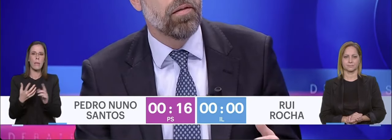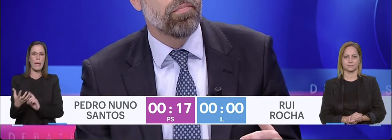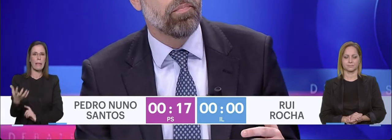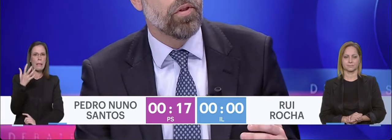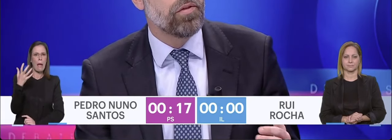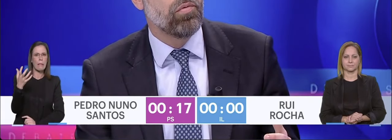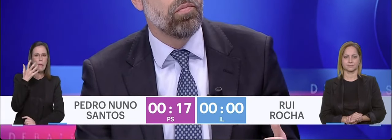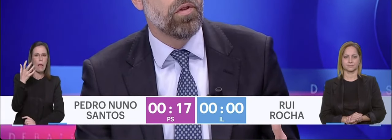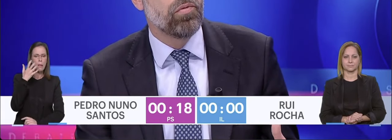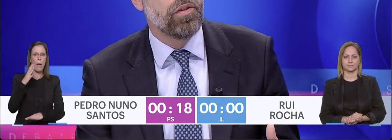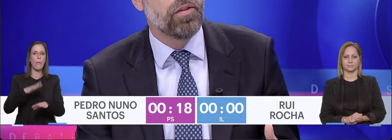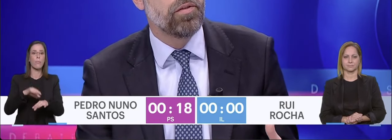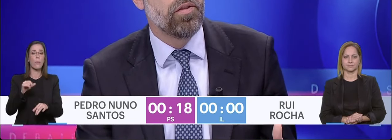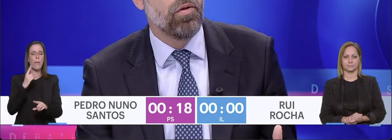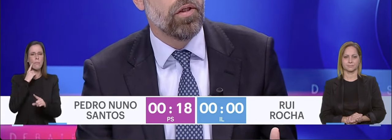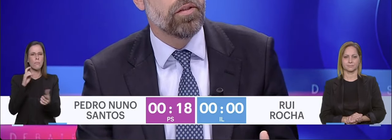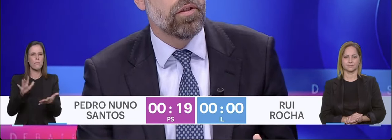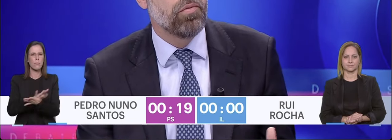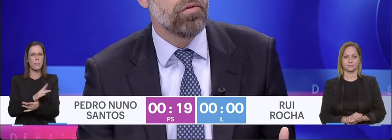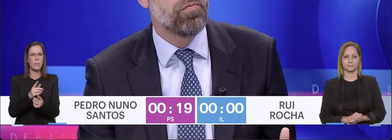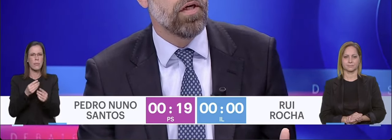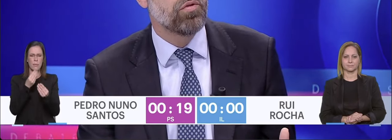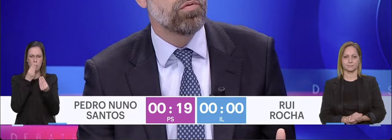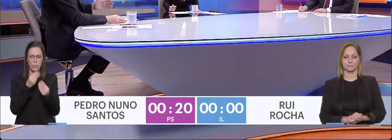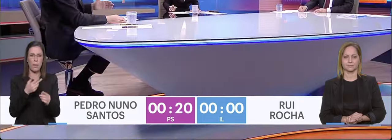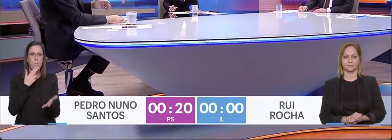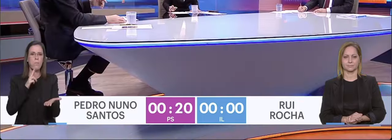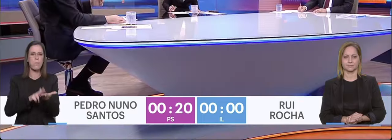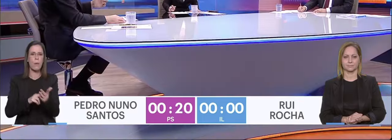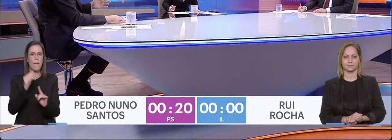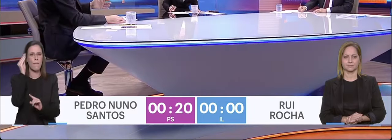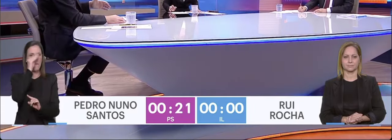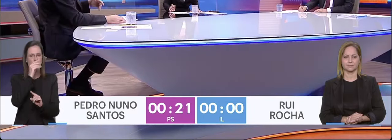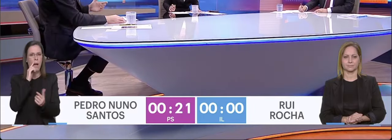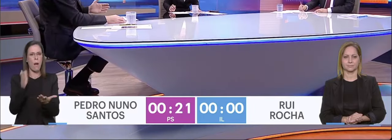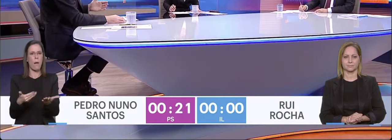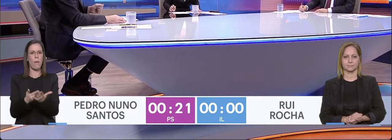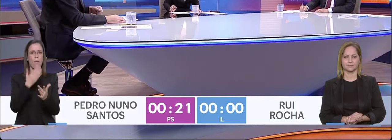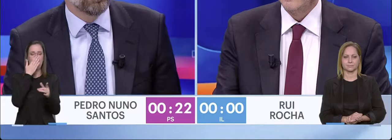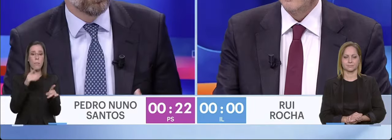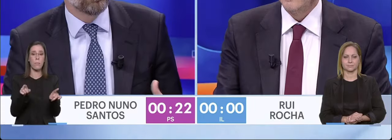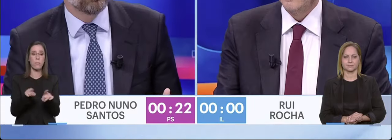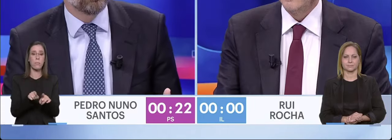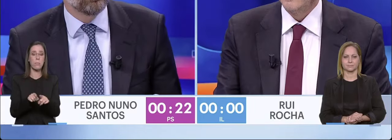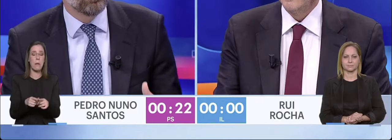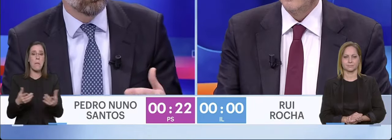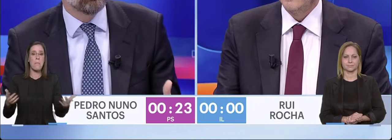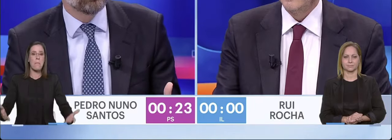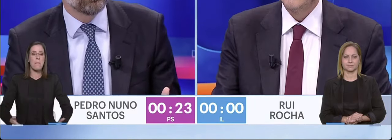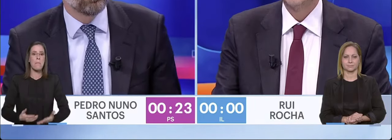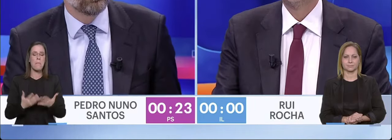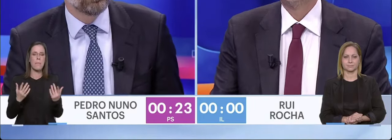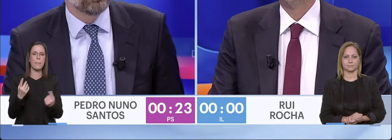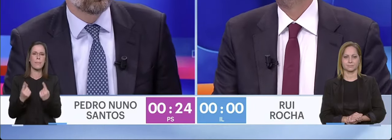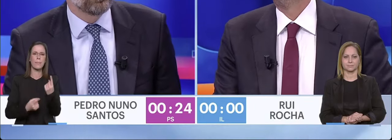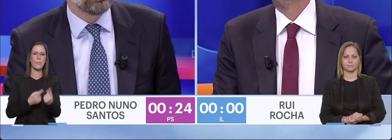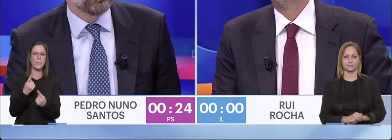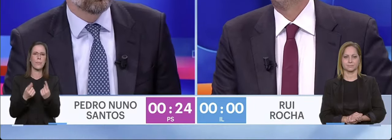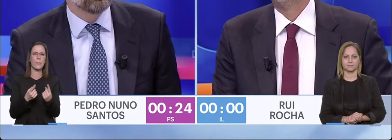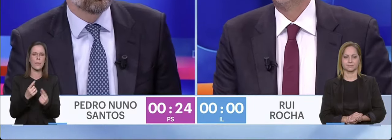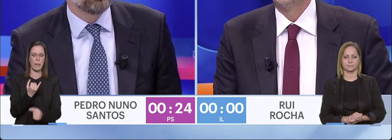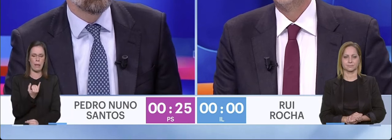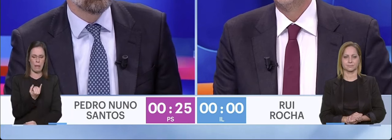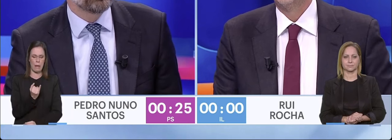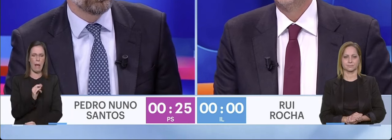ataque a propósito de uma notícia insidiosa que não tendo factos falsos é apresentada de forma a que alguns dirigentes da